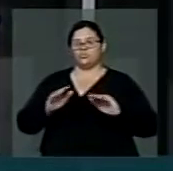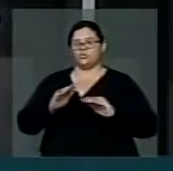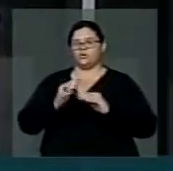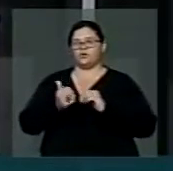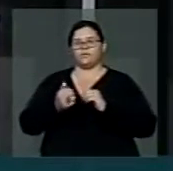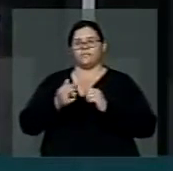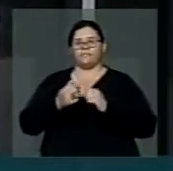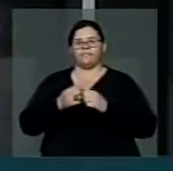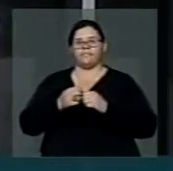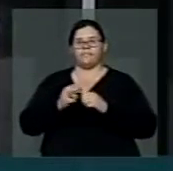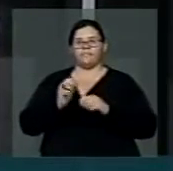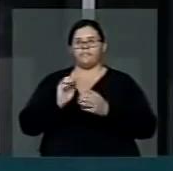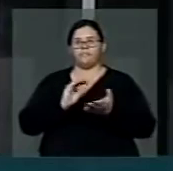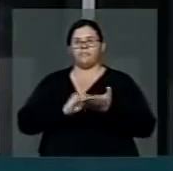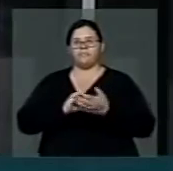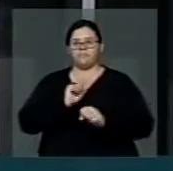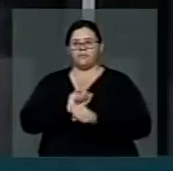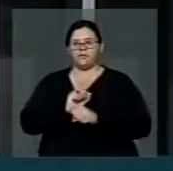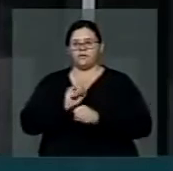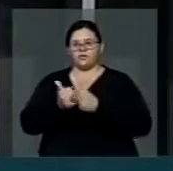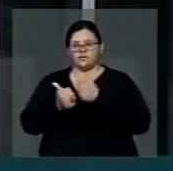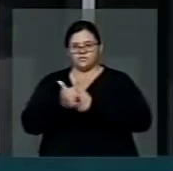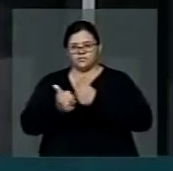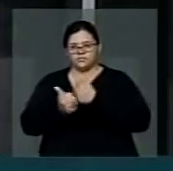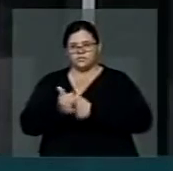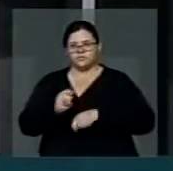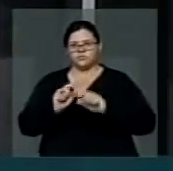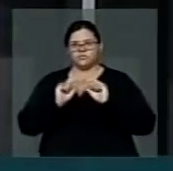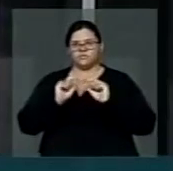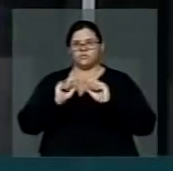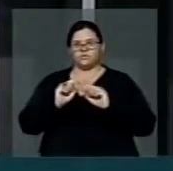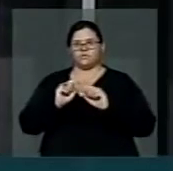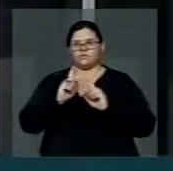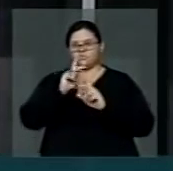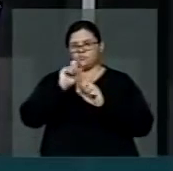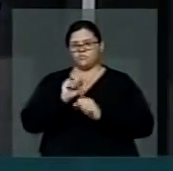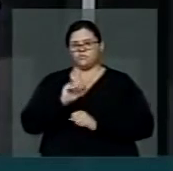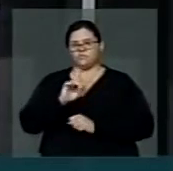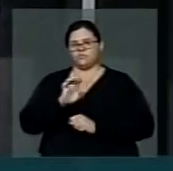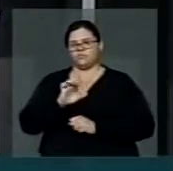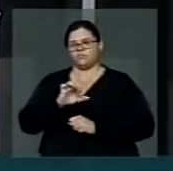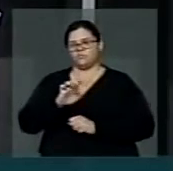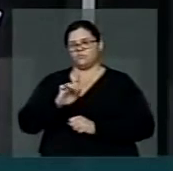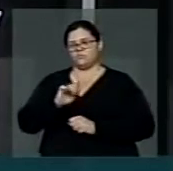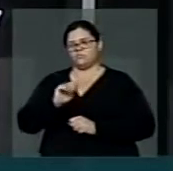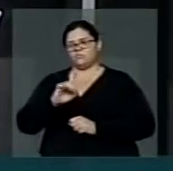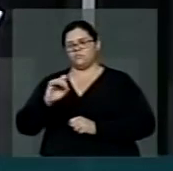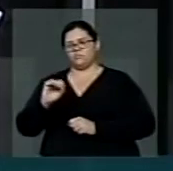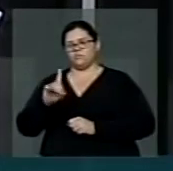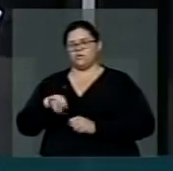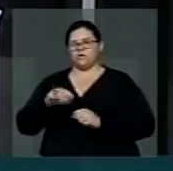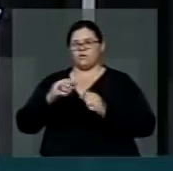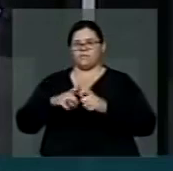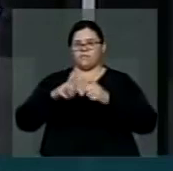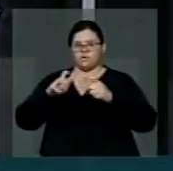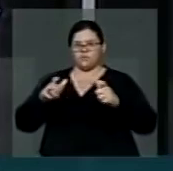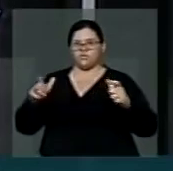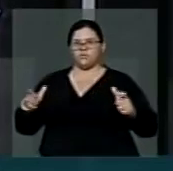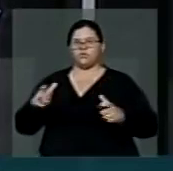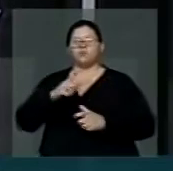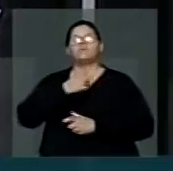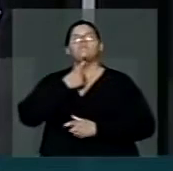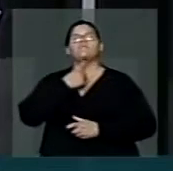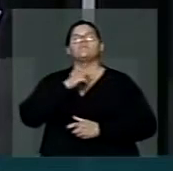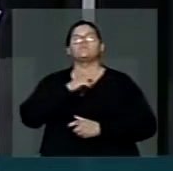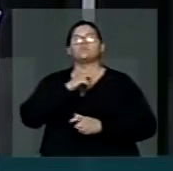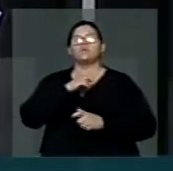que nas democracias o poder delegado é o poder eleito pela maioria. Pretender atropelar